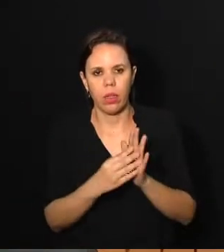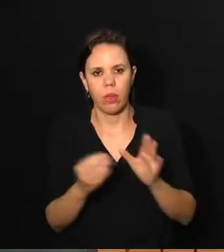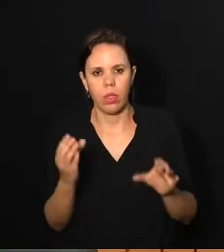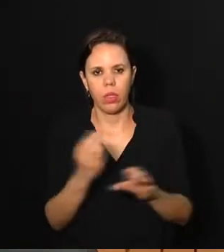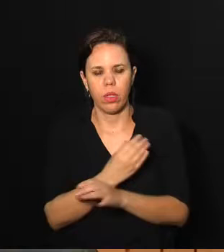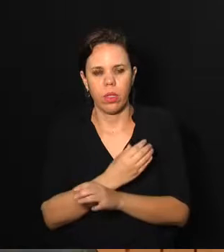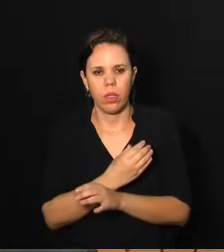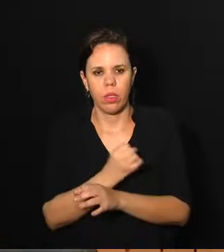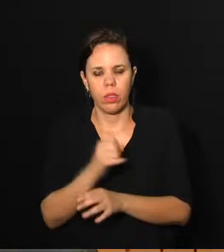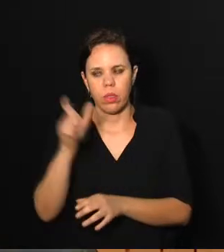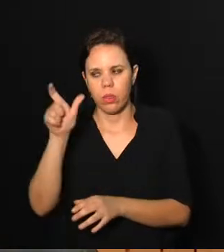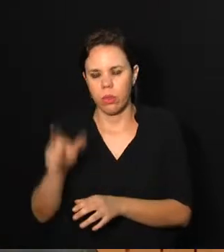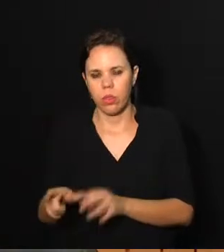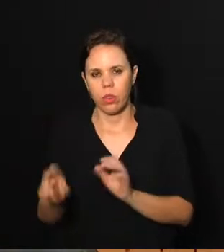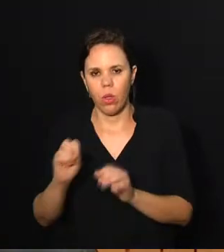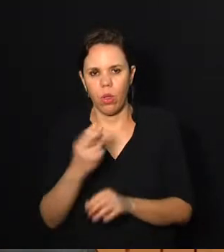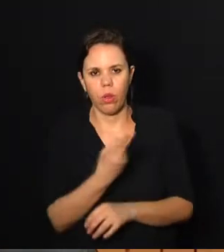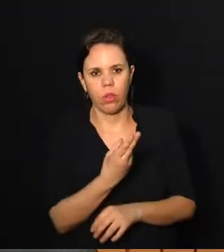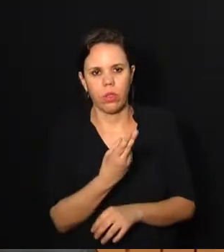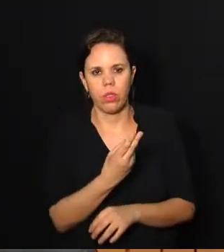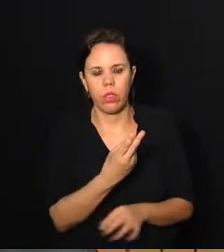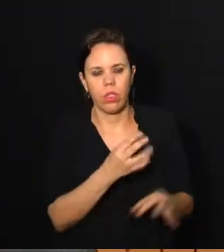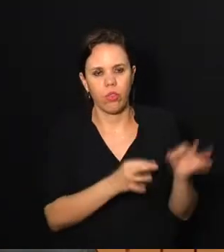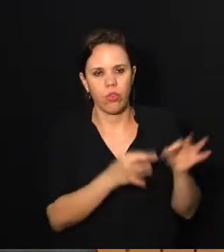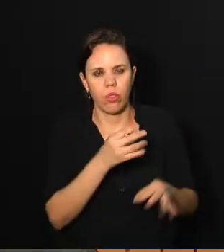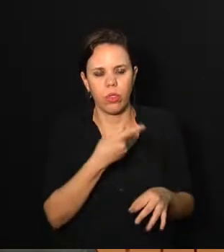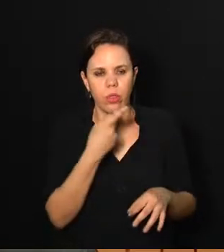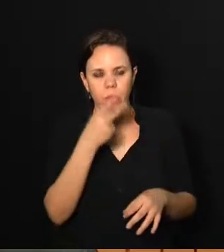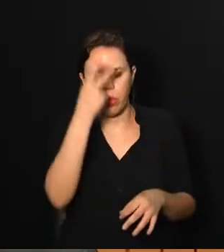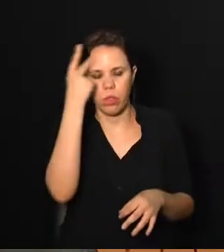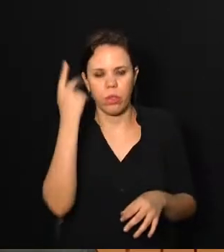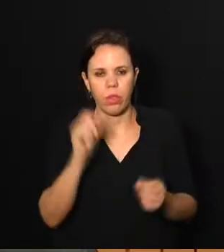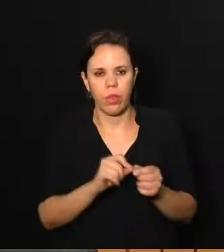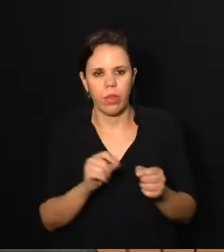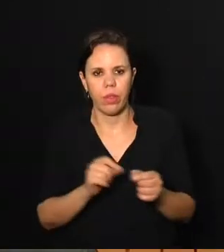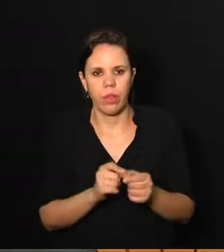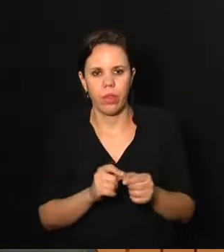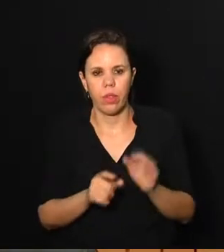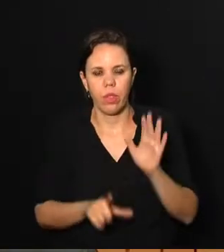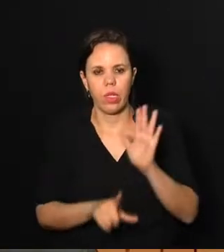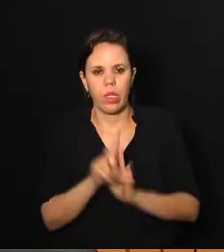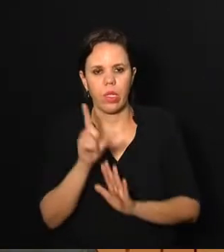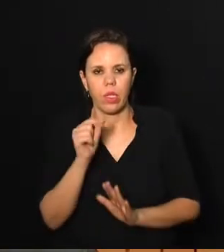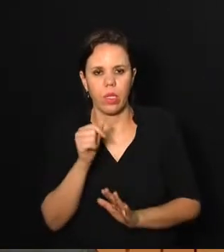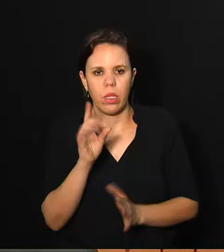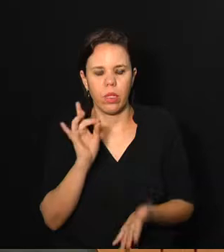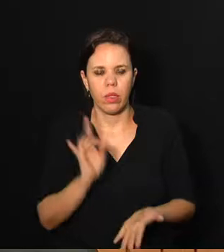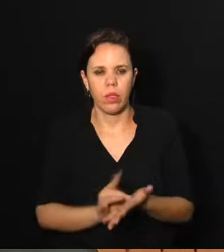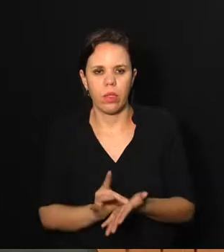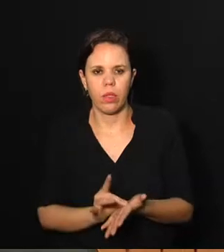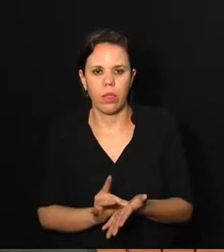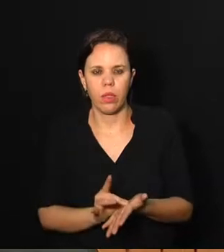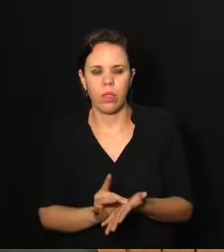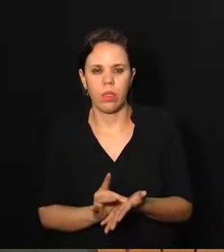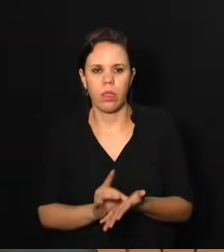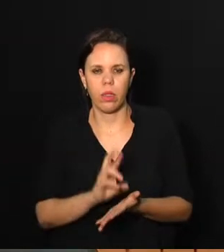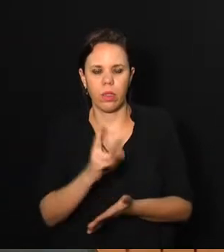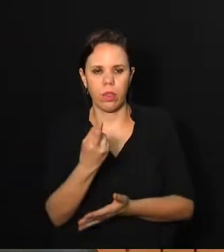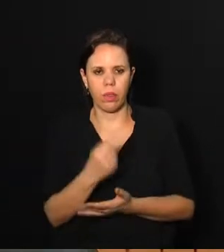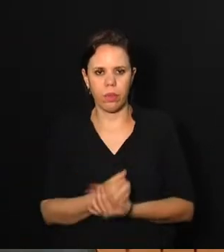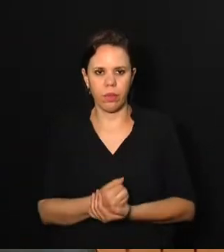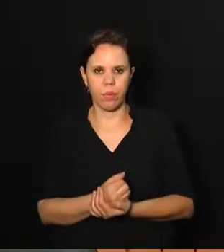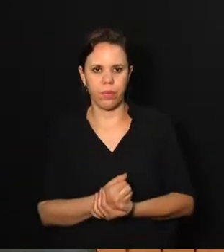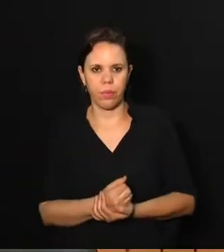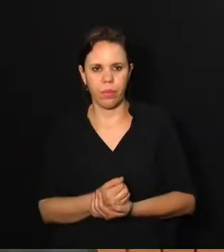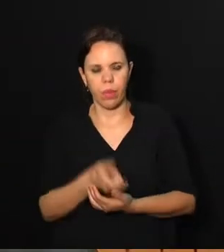se é pessoa física, ou se é pessoa jurídica, faz pelo lucro real, a apuração do resultado. Então,